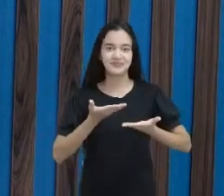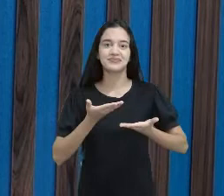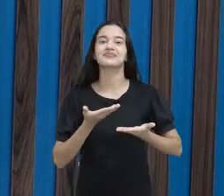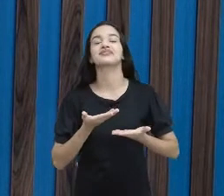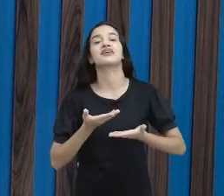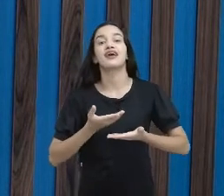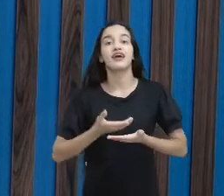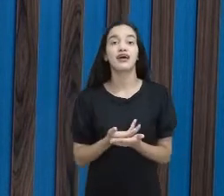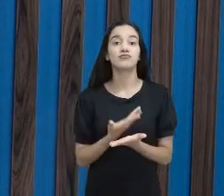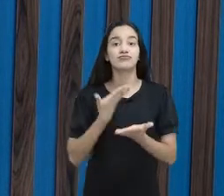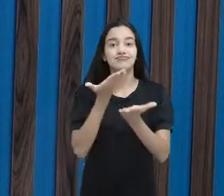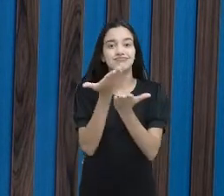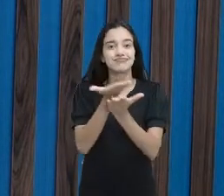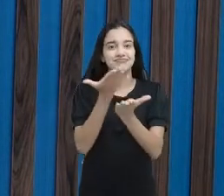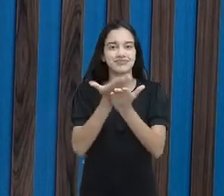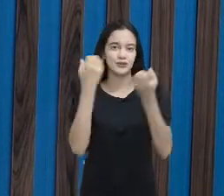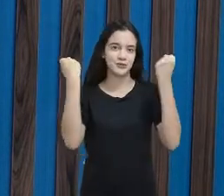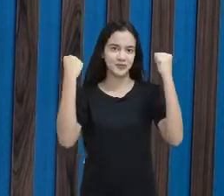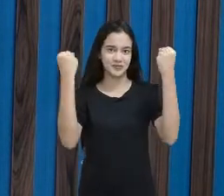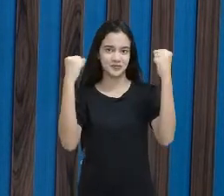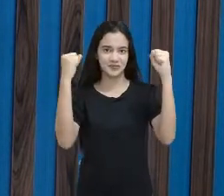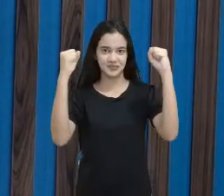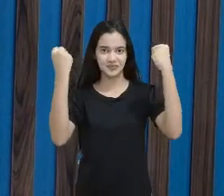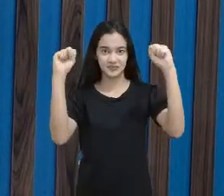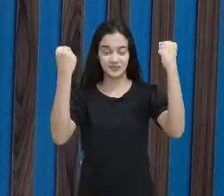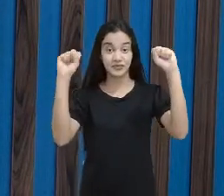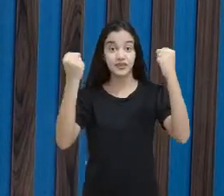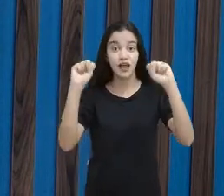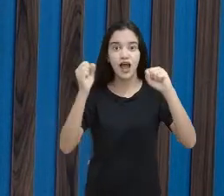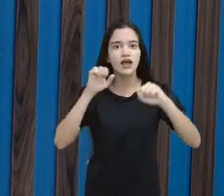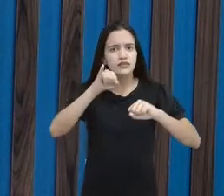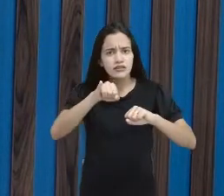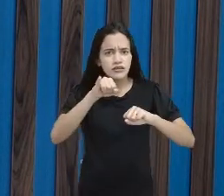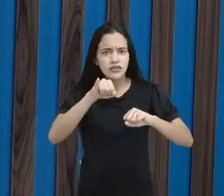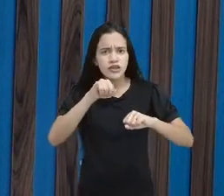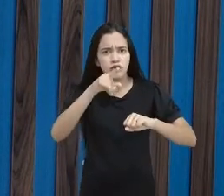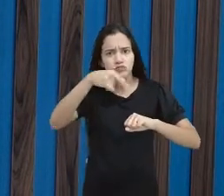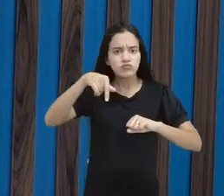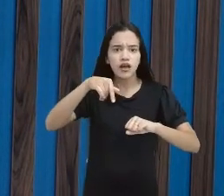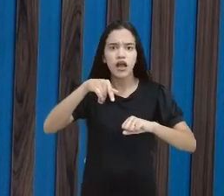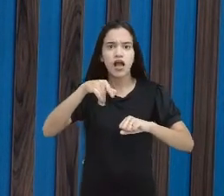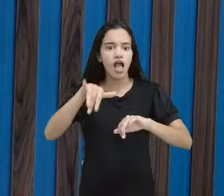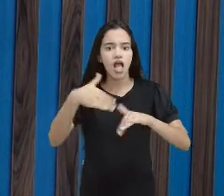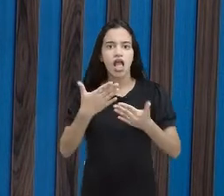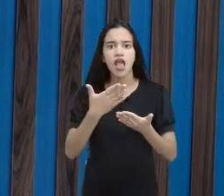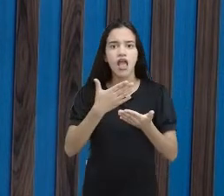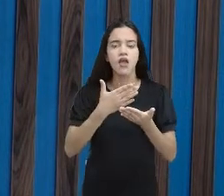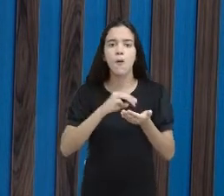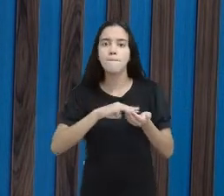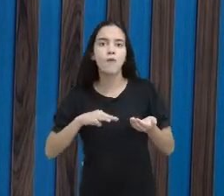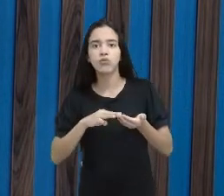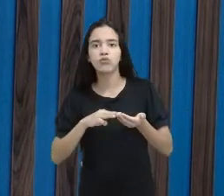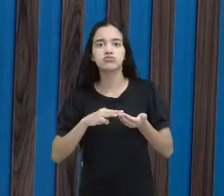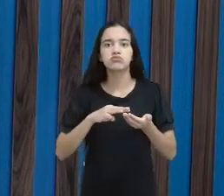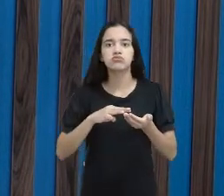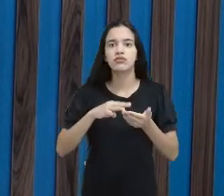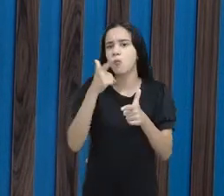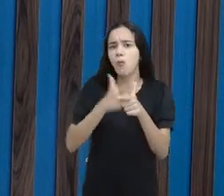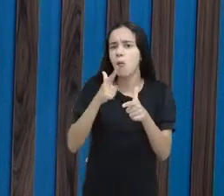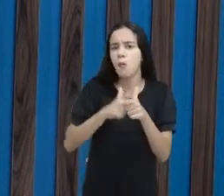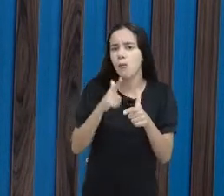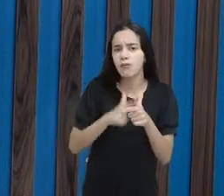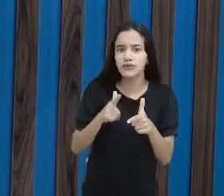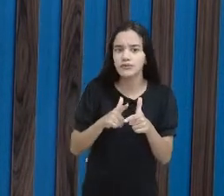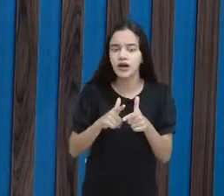bem-vindos e bem-vindas a mais uma aula de Educação Física. Se você, por algum motivo, razão ou